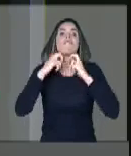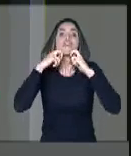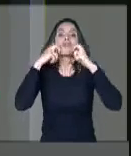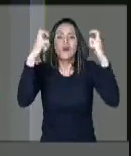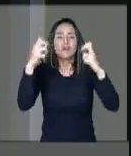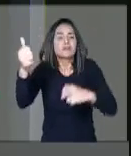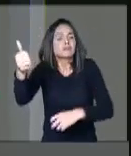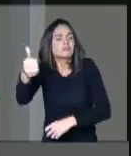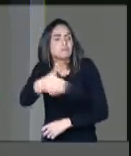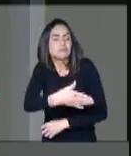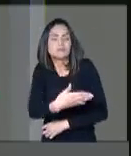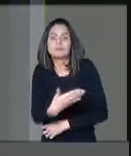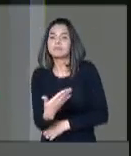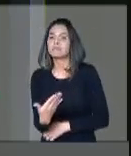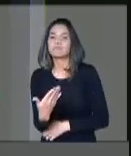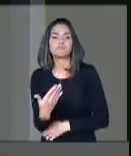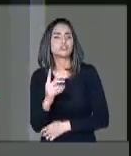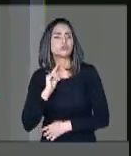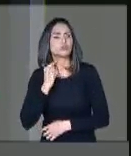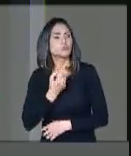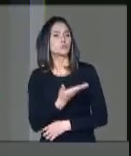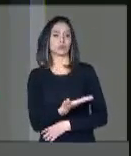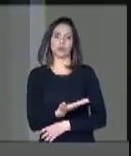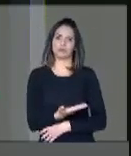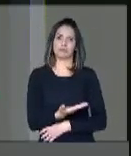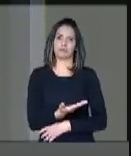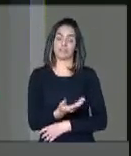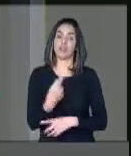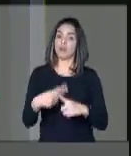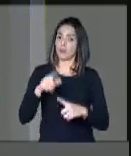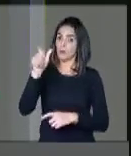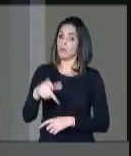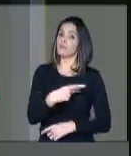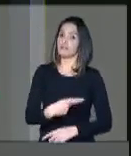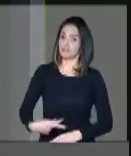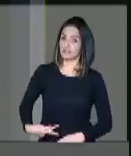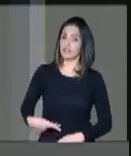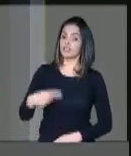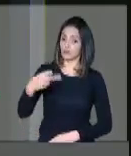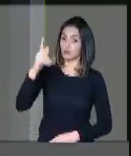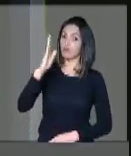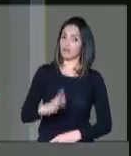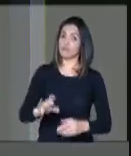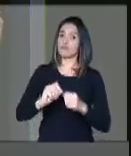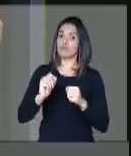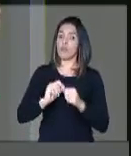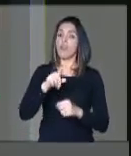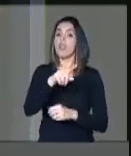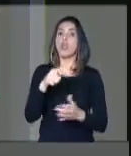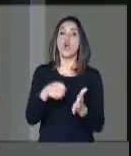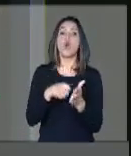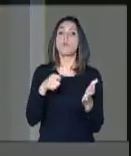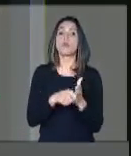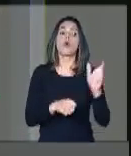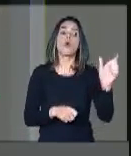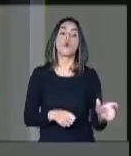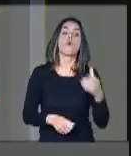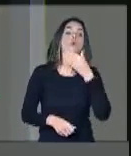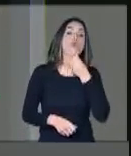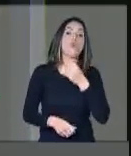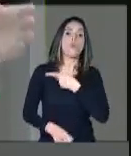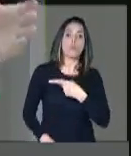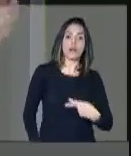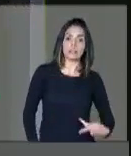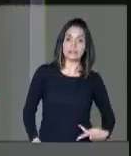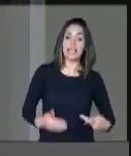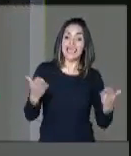tão baixo o que o presidente da República fez, que ele obrigou o seu aliado,